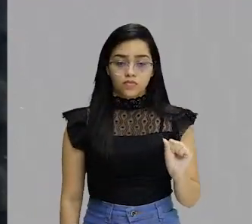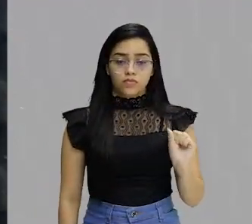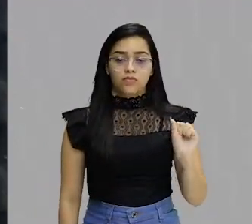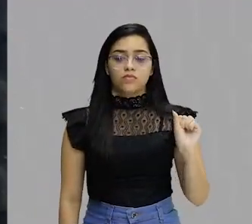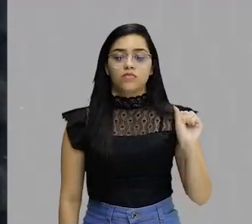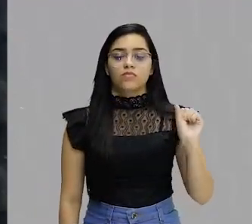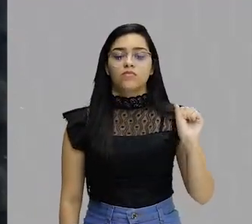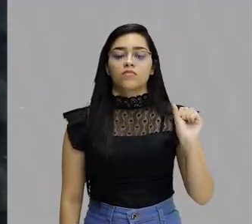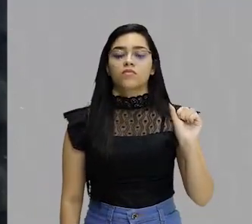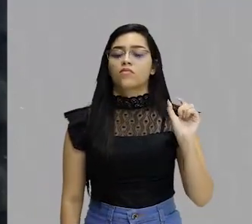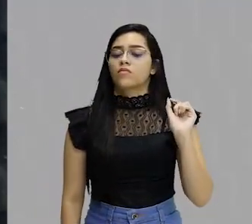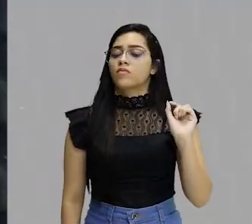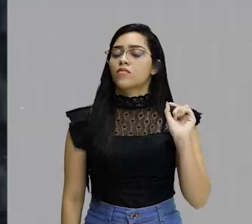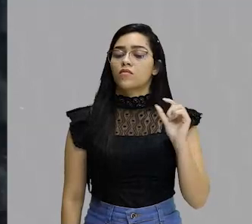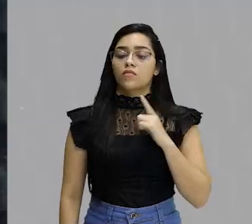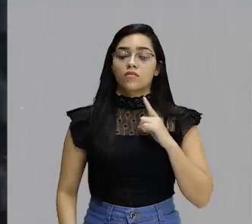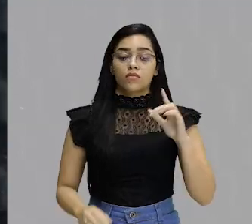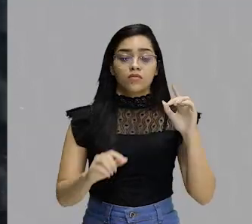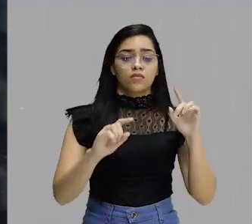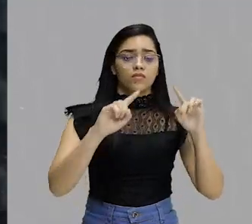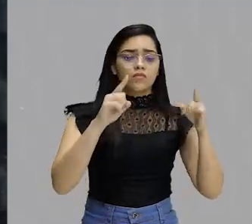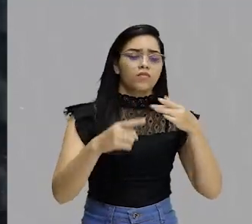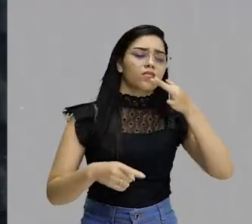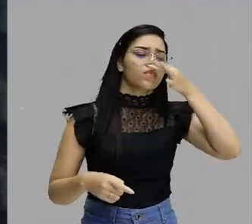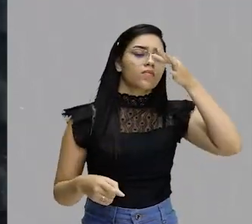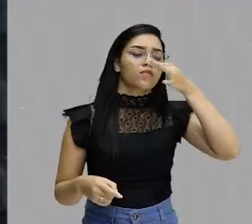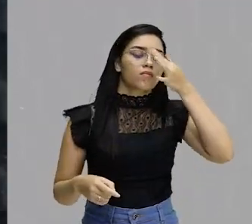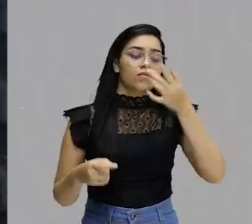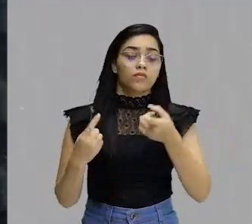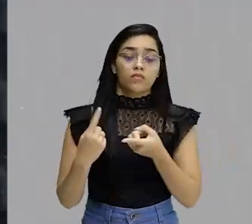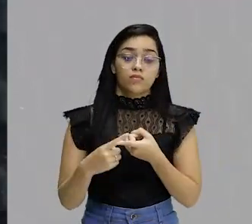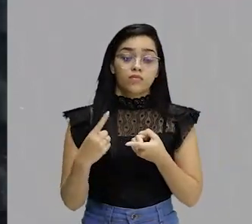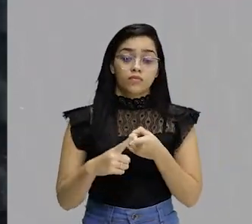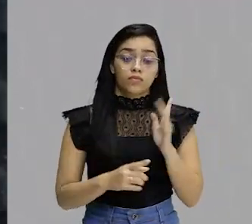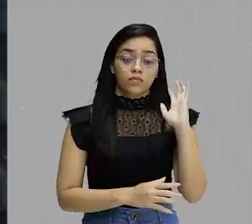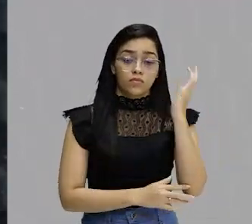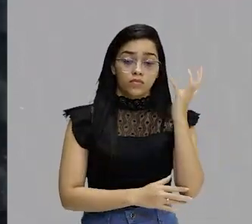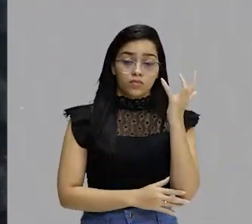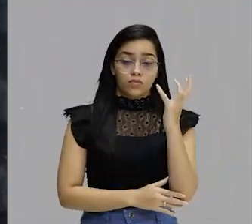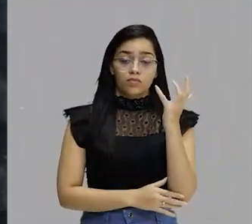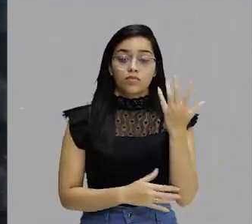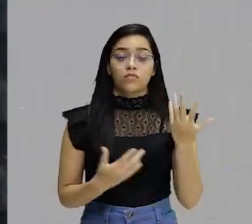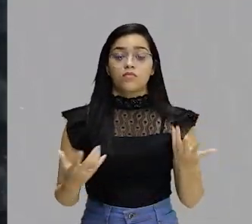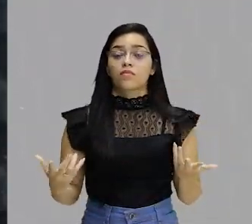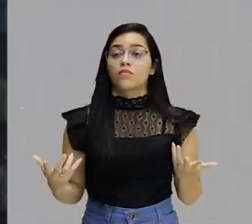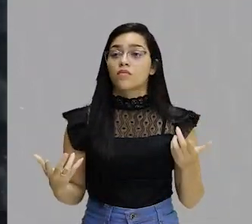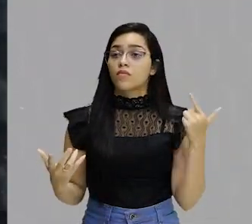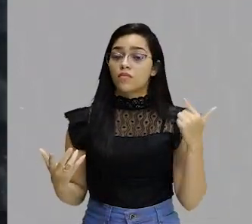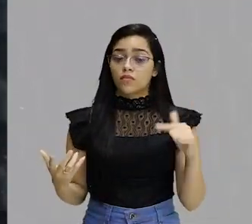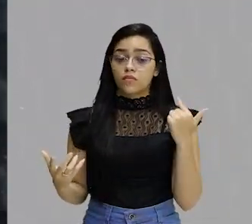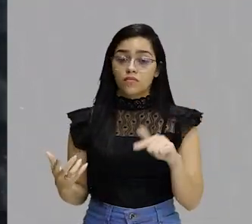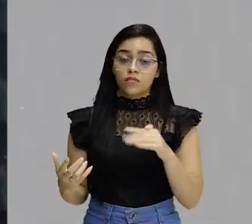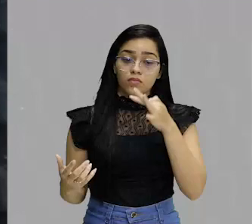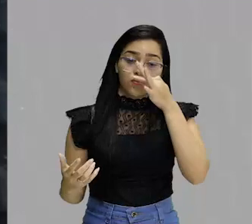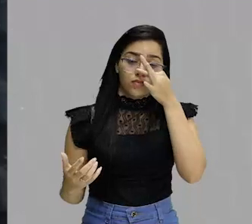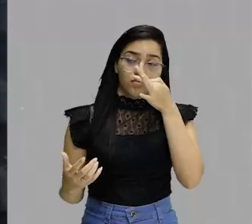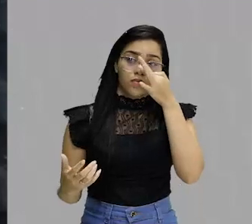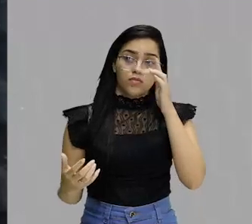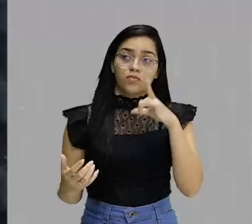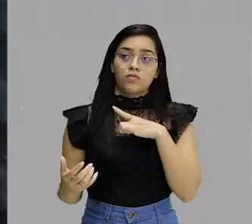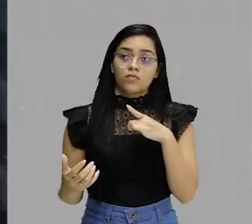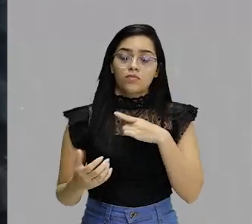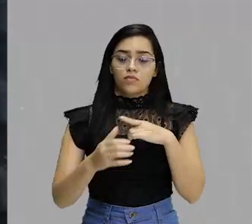palavra flor está aqui entre parênteses. Por quê? Porque as plantas gimnospermas não têm flor. Ela tem